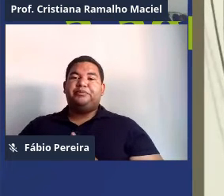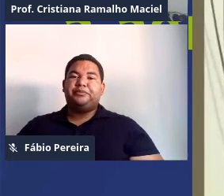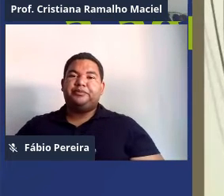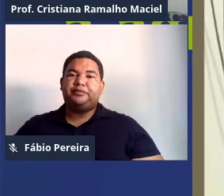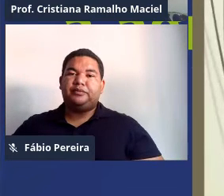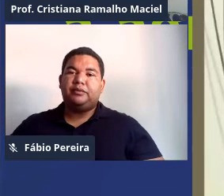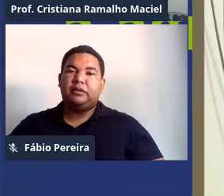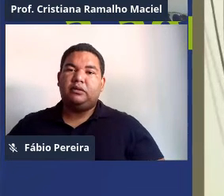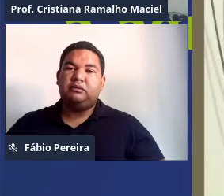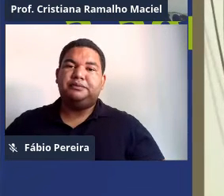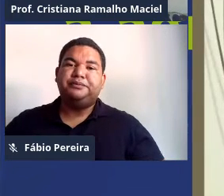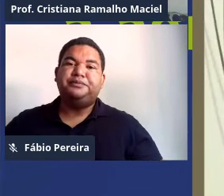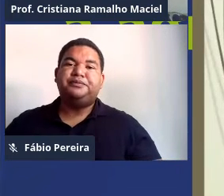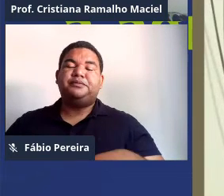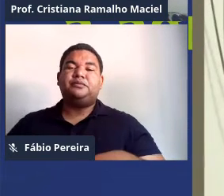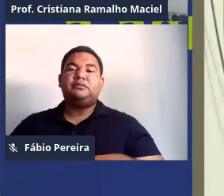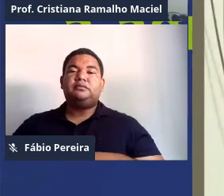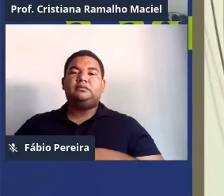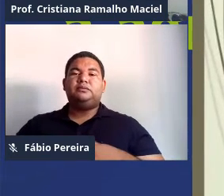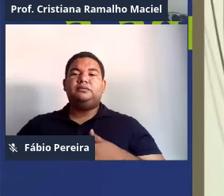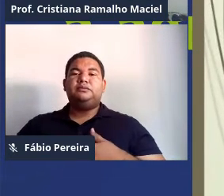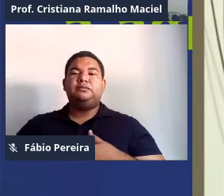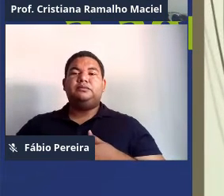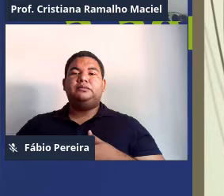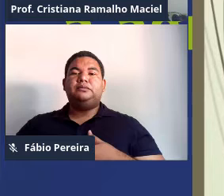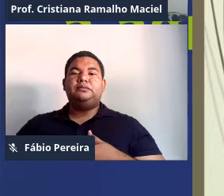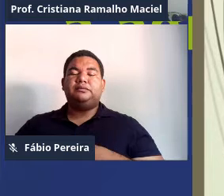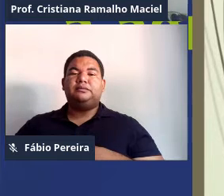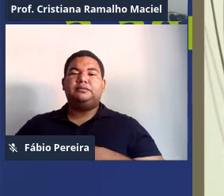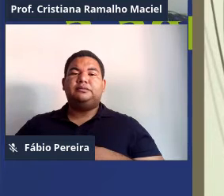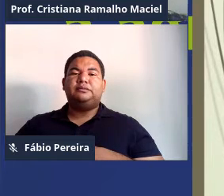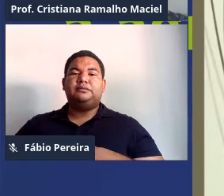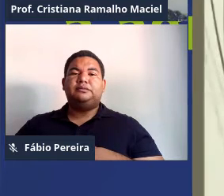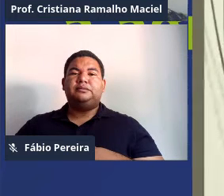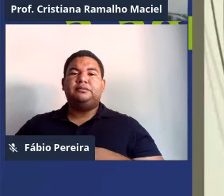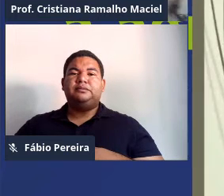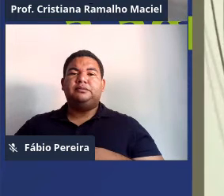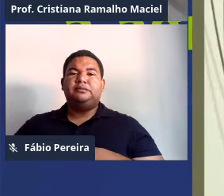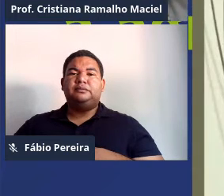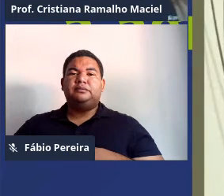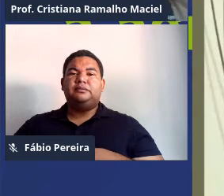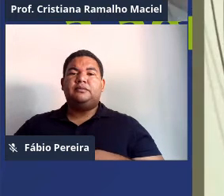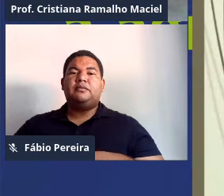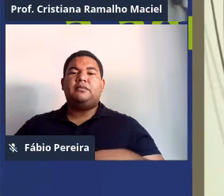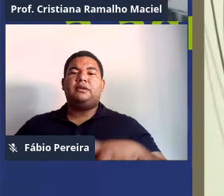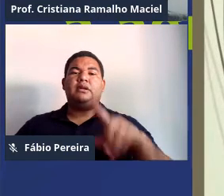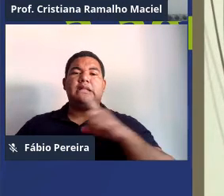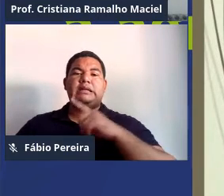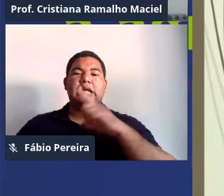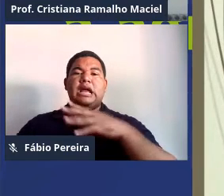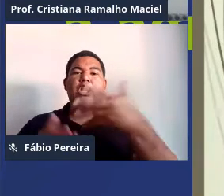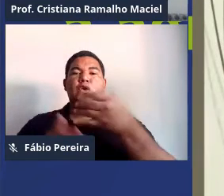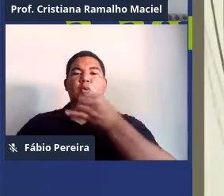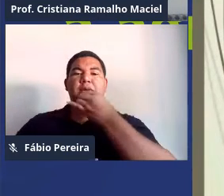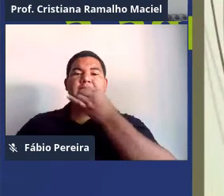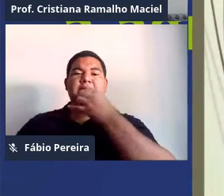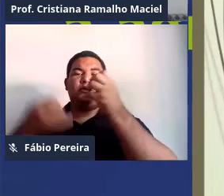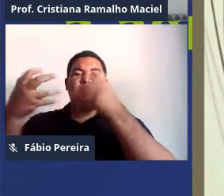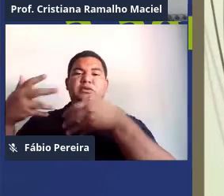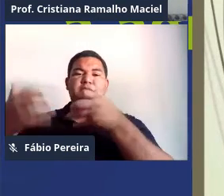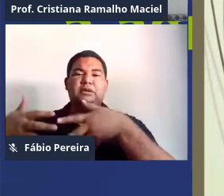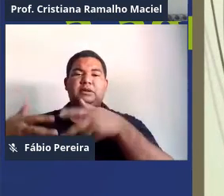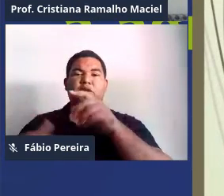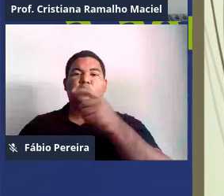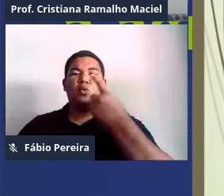início, ou busca de um gene determinado. Aqui eu vou ter um exemplo. O que é que eu estou